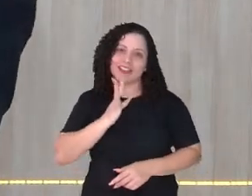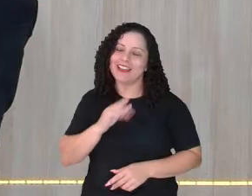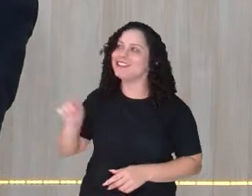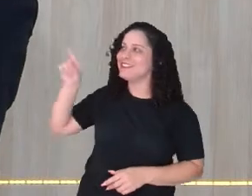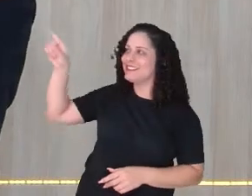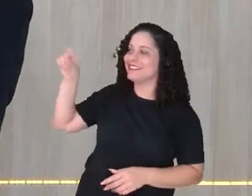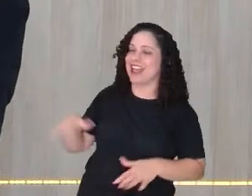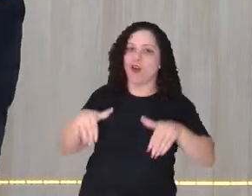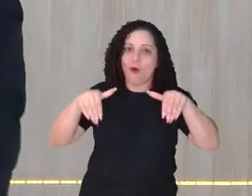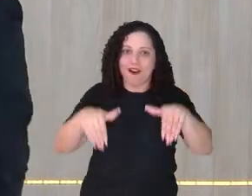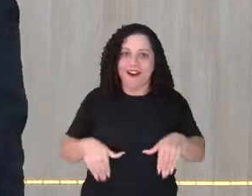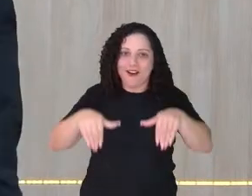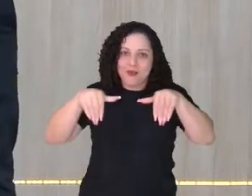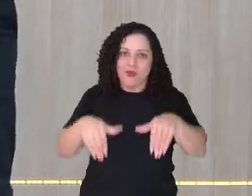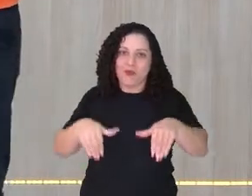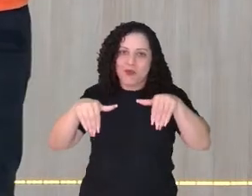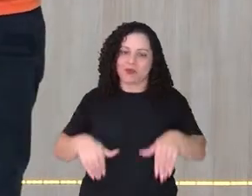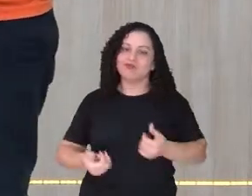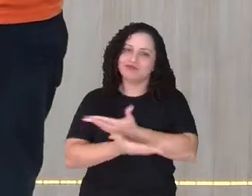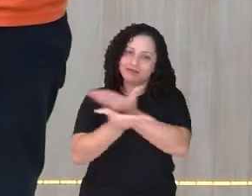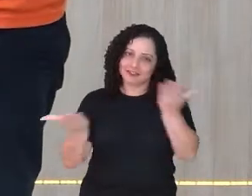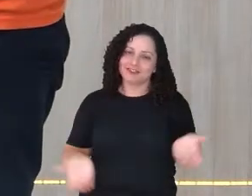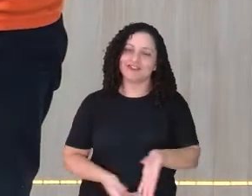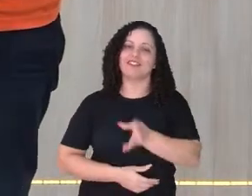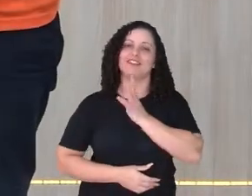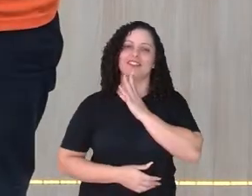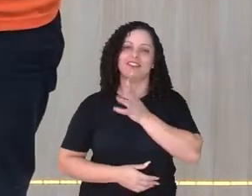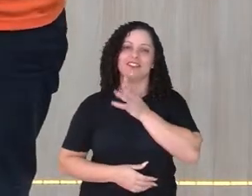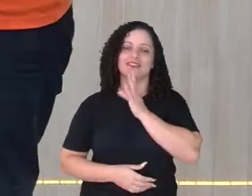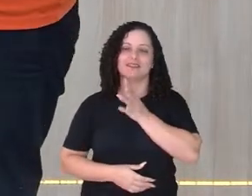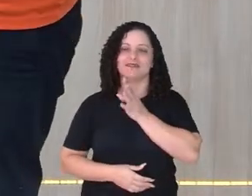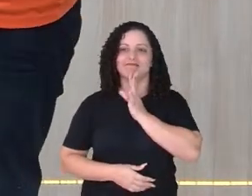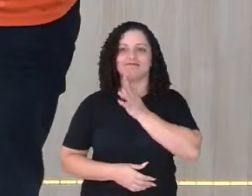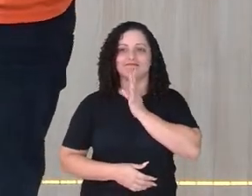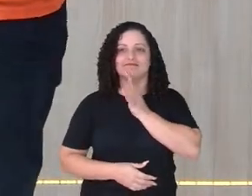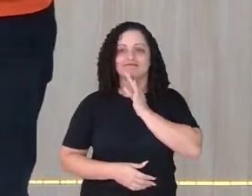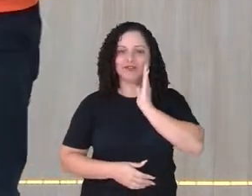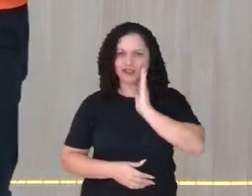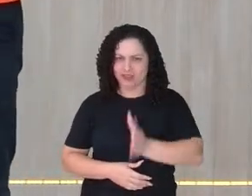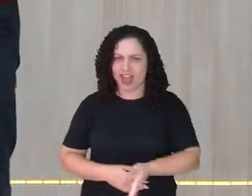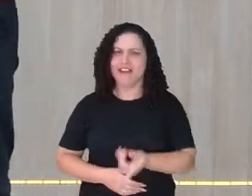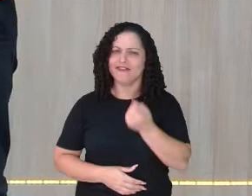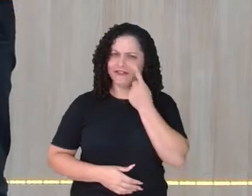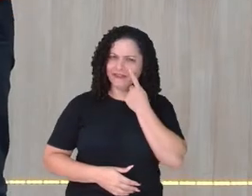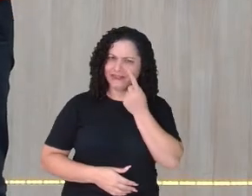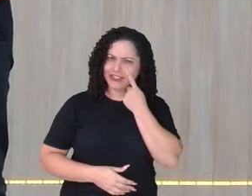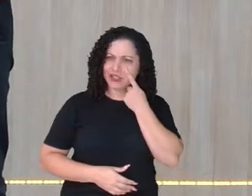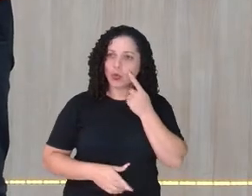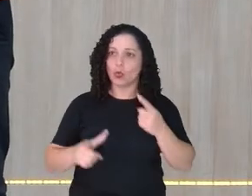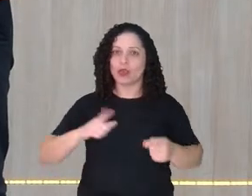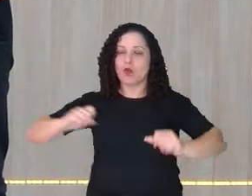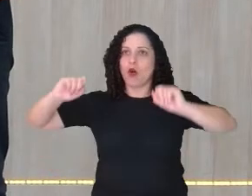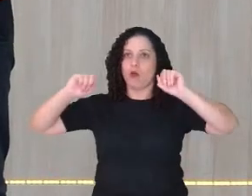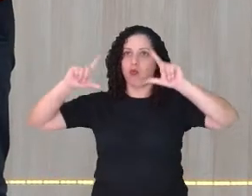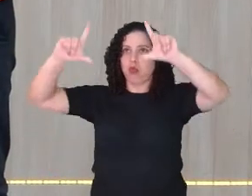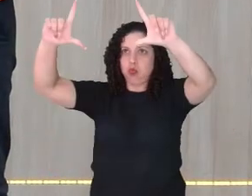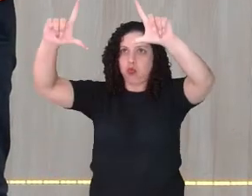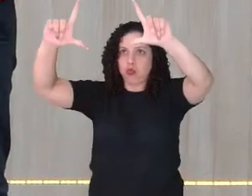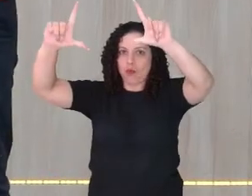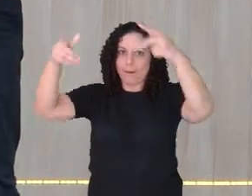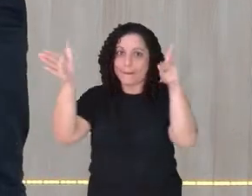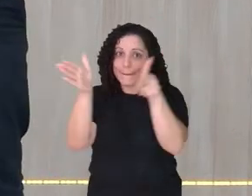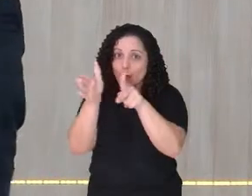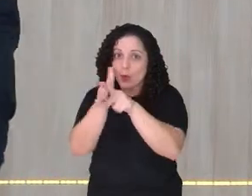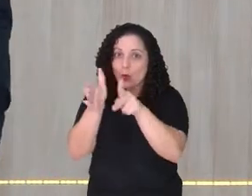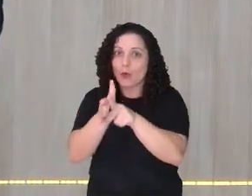que não é mistério para ninguém, né? Todo mundo já viu, né? E a placa fazia referência justamente ao